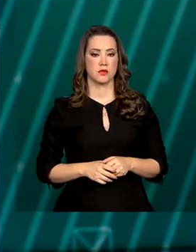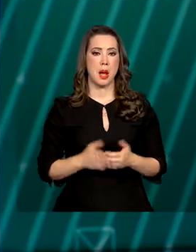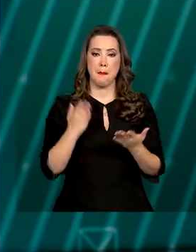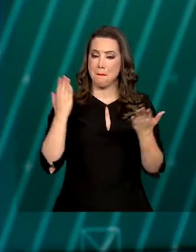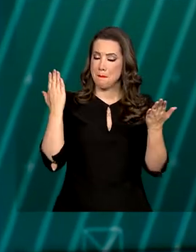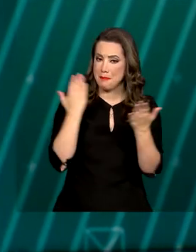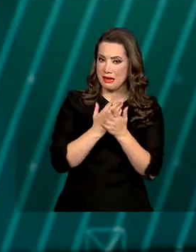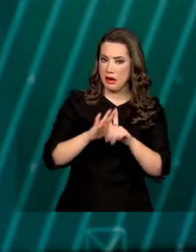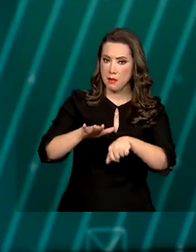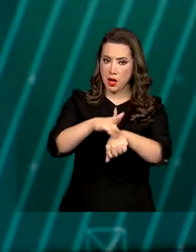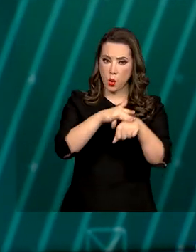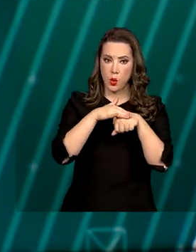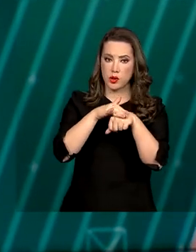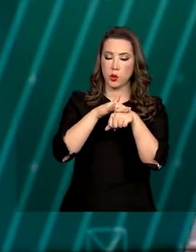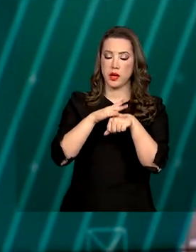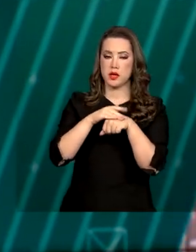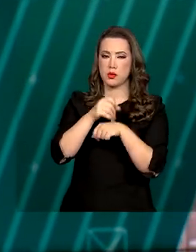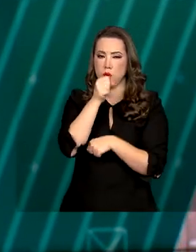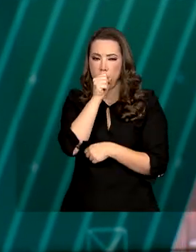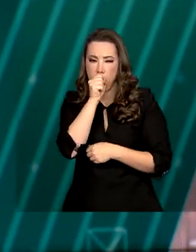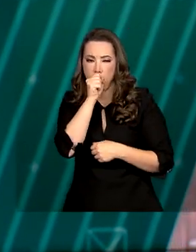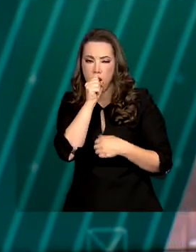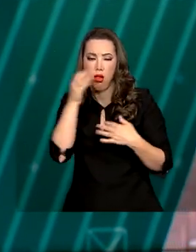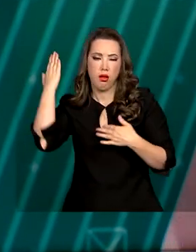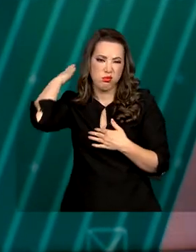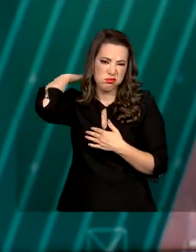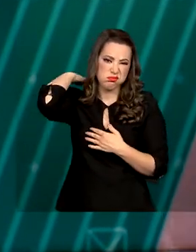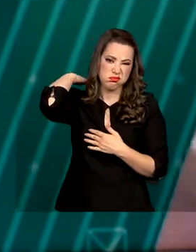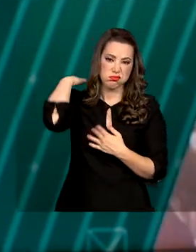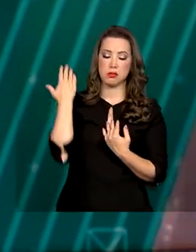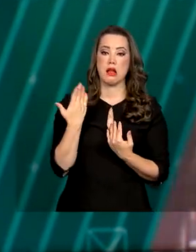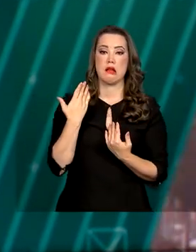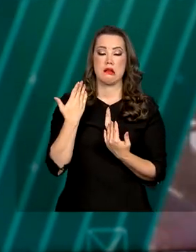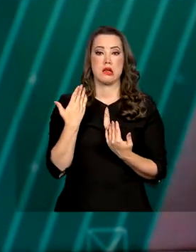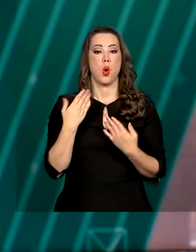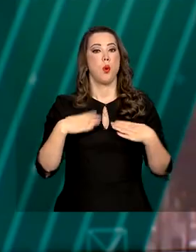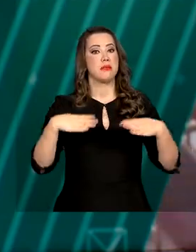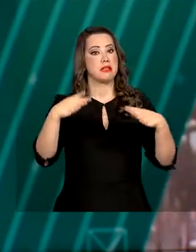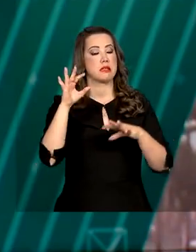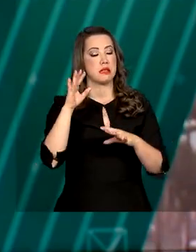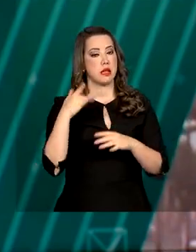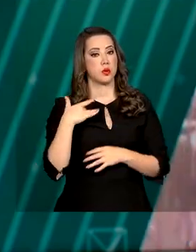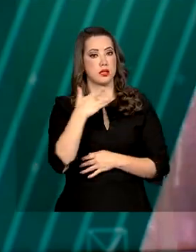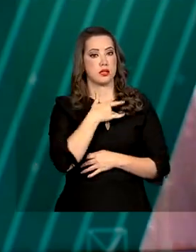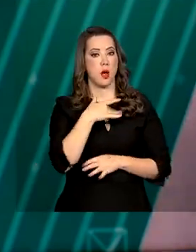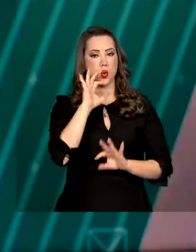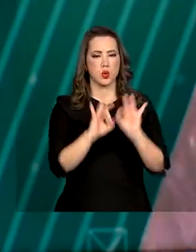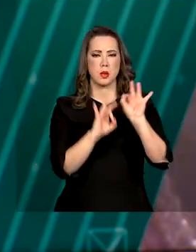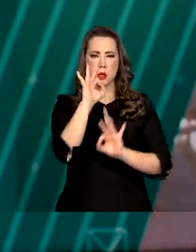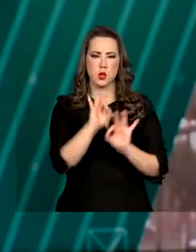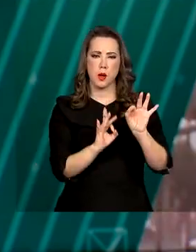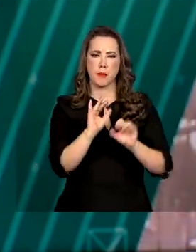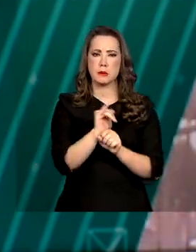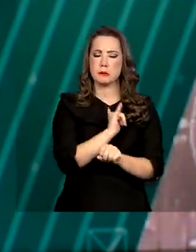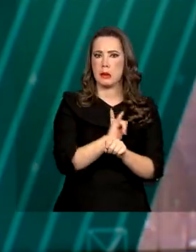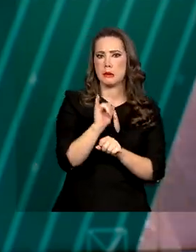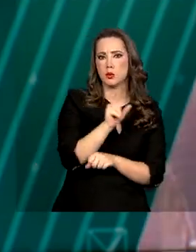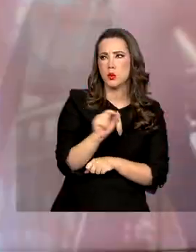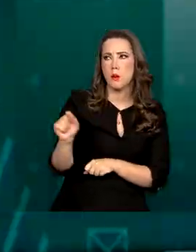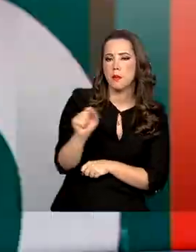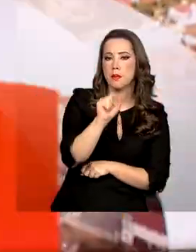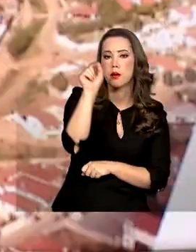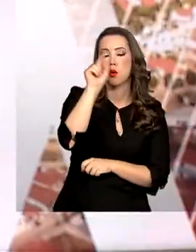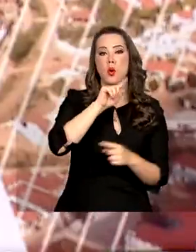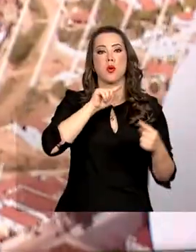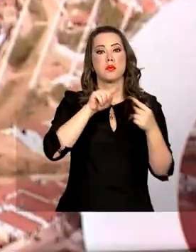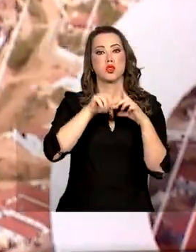Para erradicar a tuberculose no Brasil, o Ministério da Saúde elaborou um plano nacional. A meta é reduzir em 90% a incidência